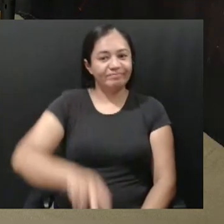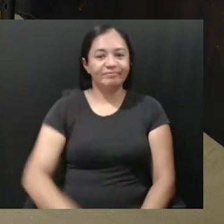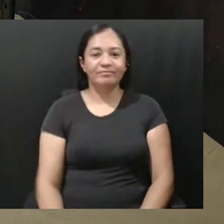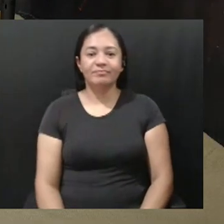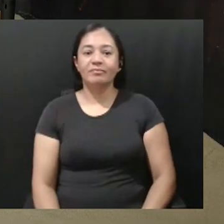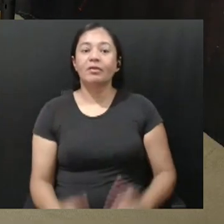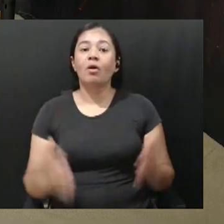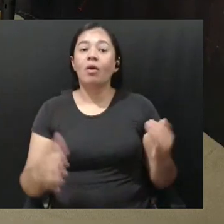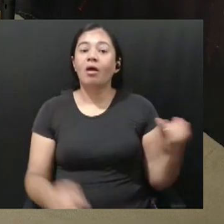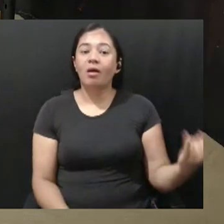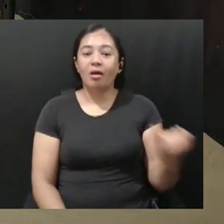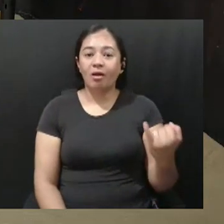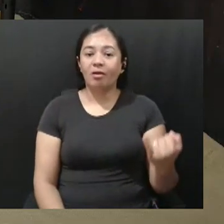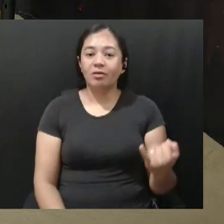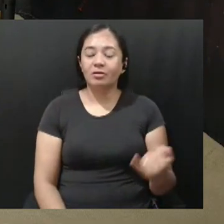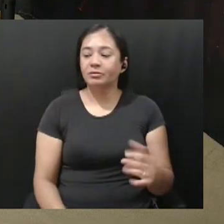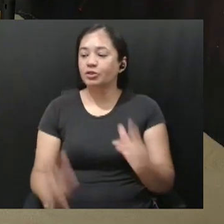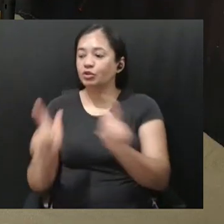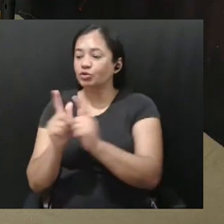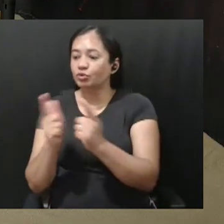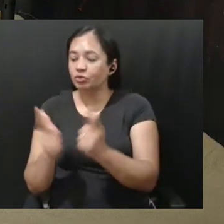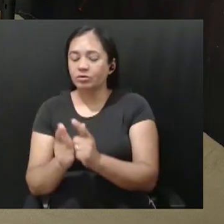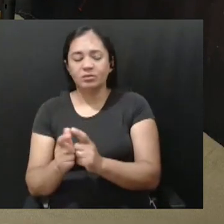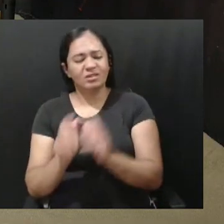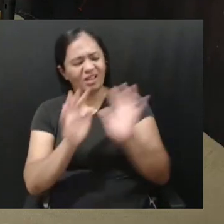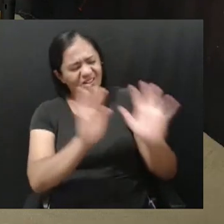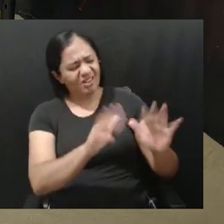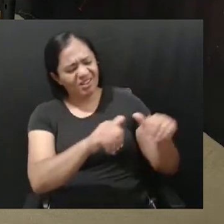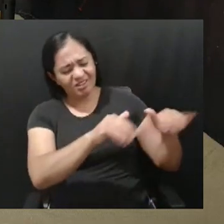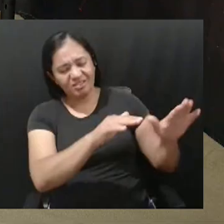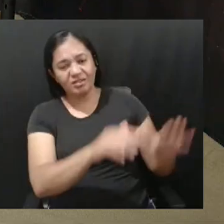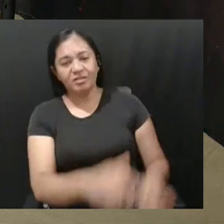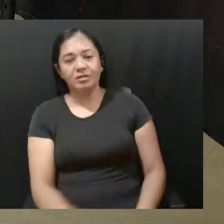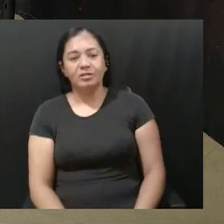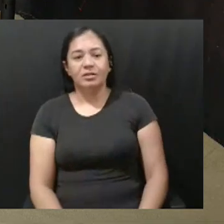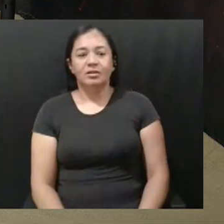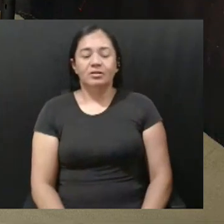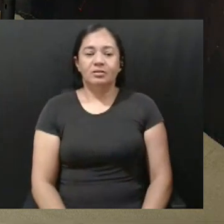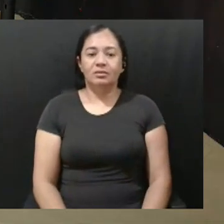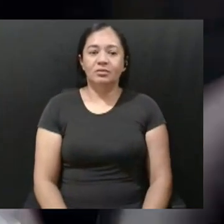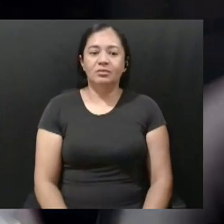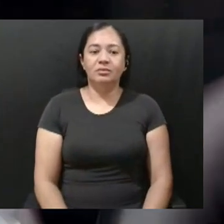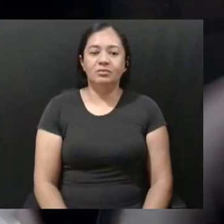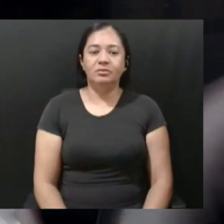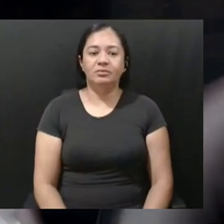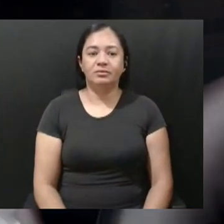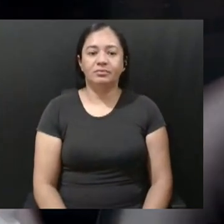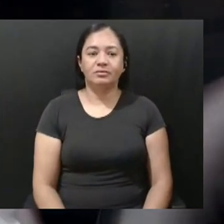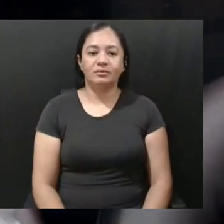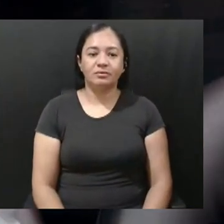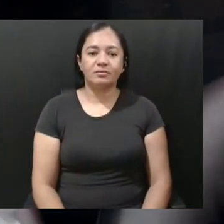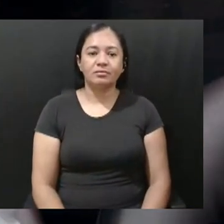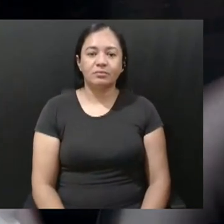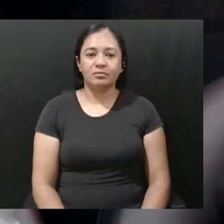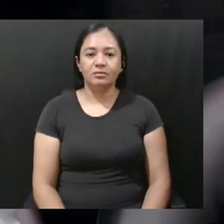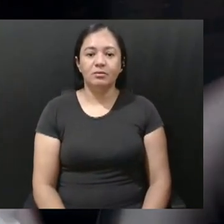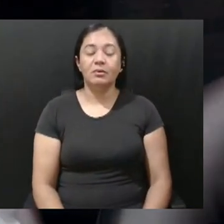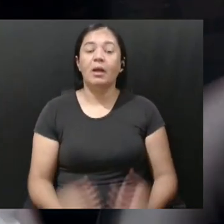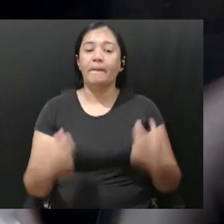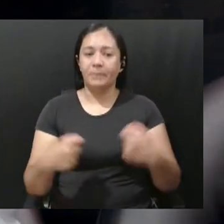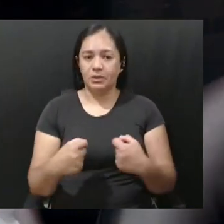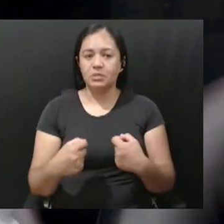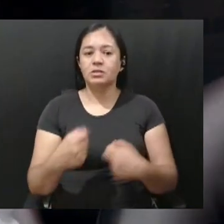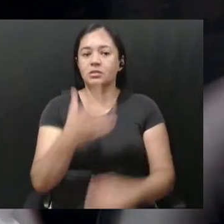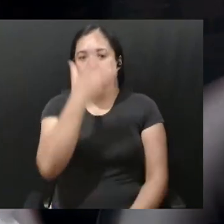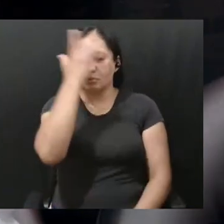disso na sua avaliação, Luiz? Olha, é sempre bom, né? Qualquer grupo ali você tem pessoas pacificadoras, né? Assim, o problema,